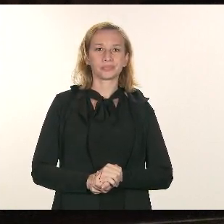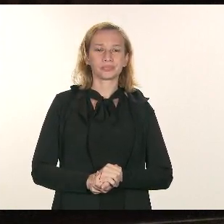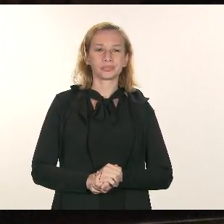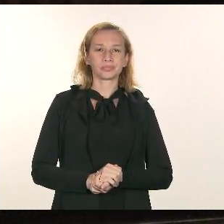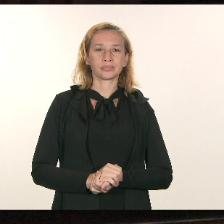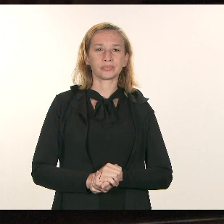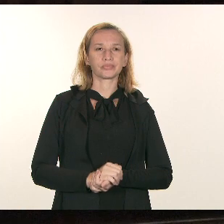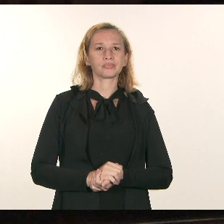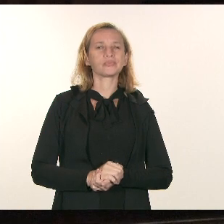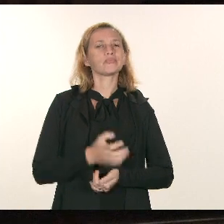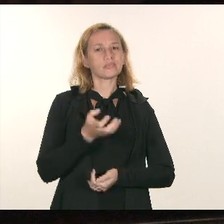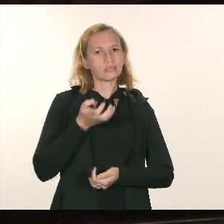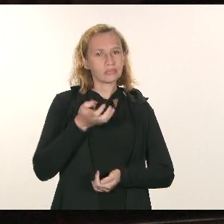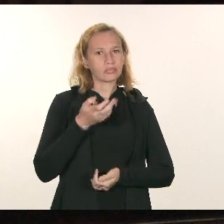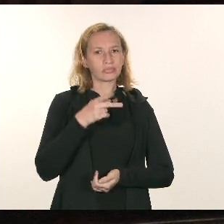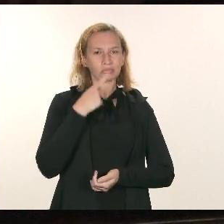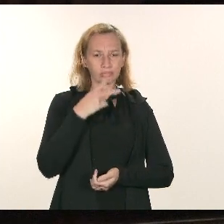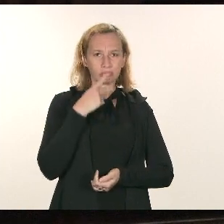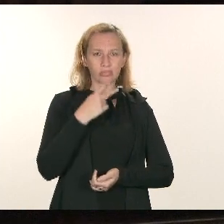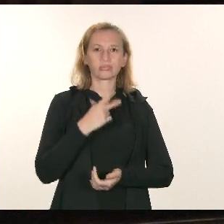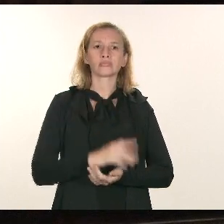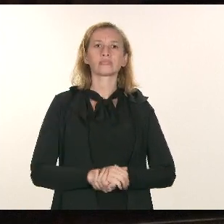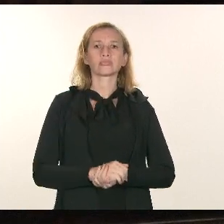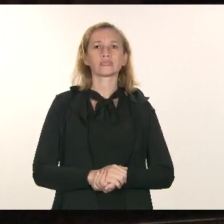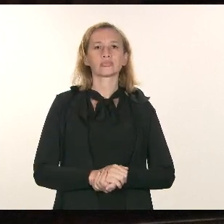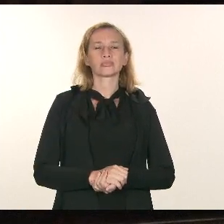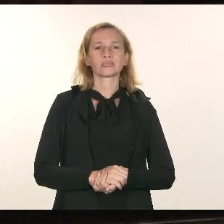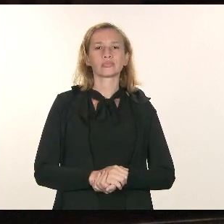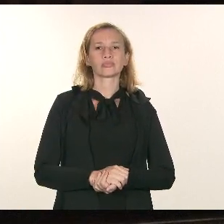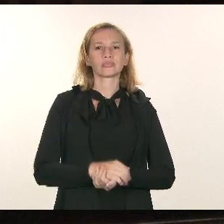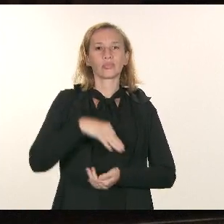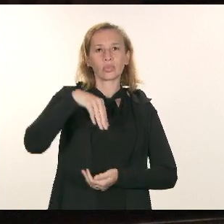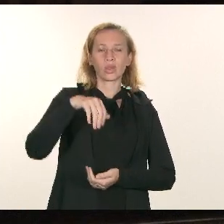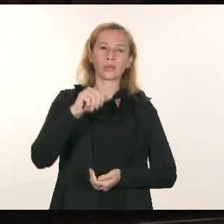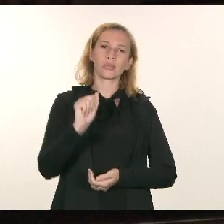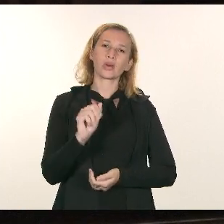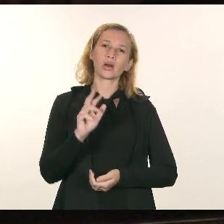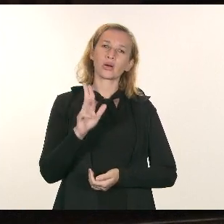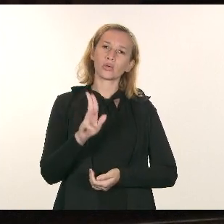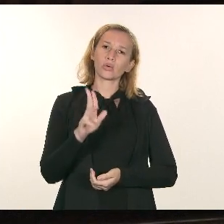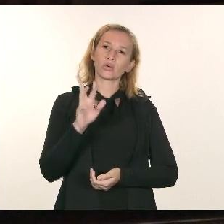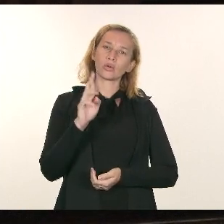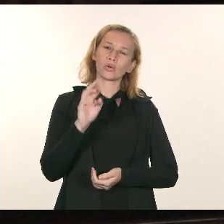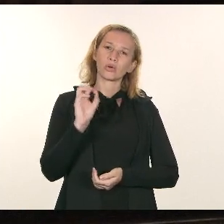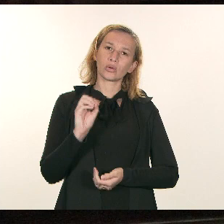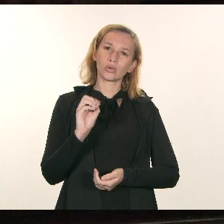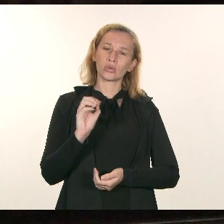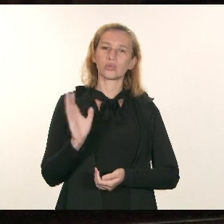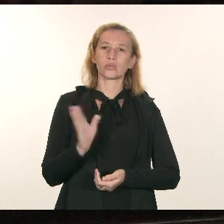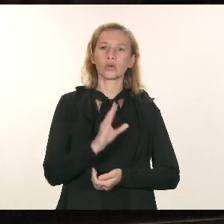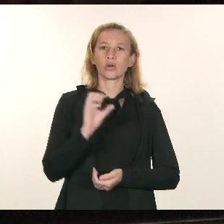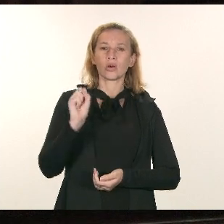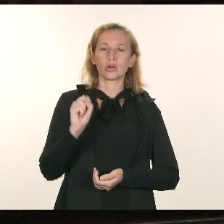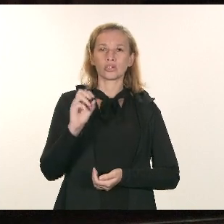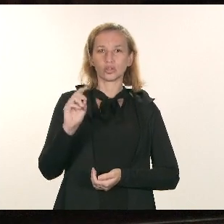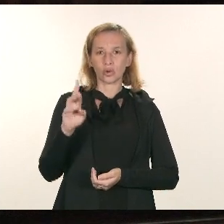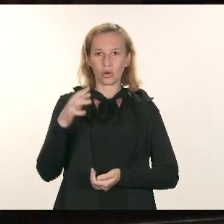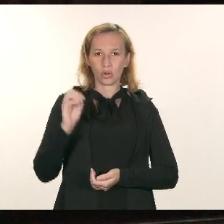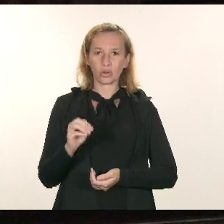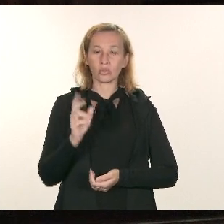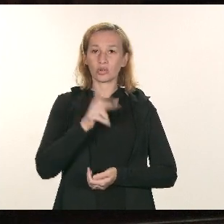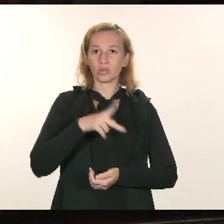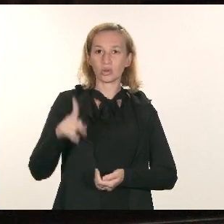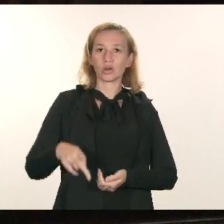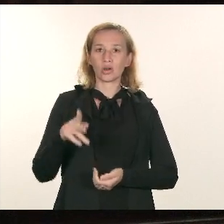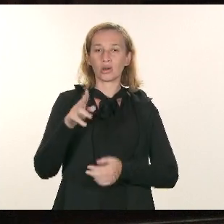E eu quero, em primeiro lugar, dizer que o Mauro Osório, que é também, além de professor da